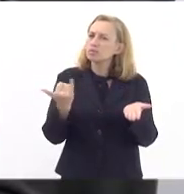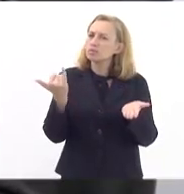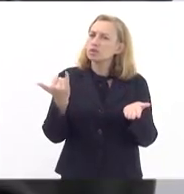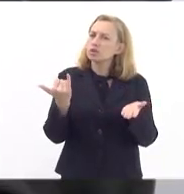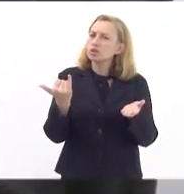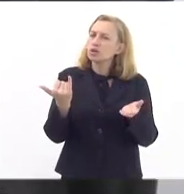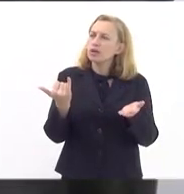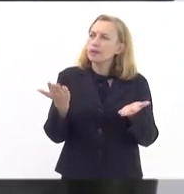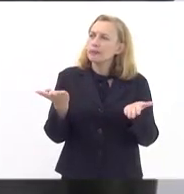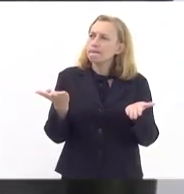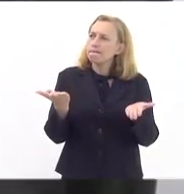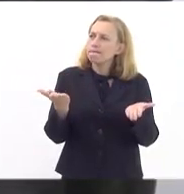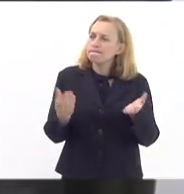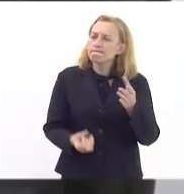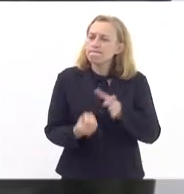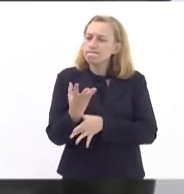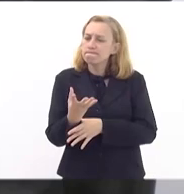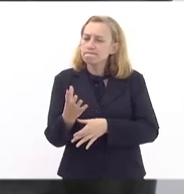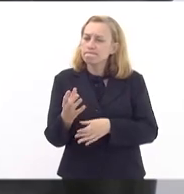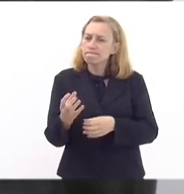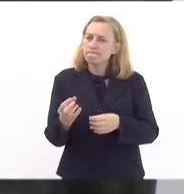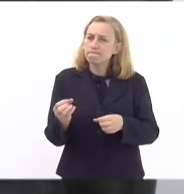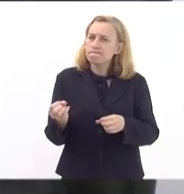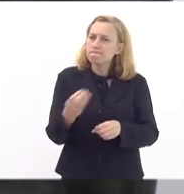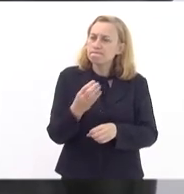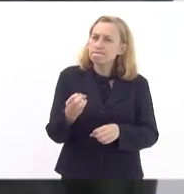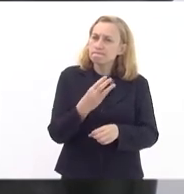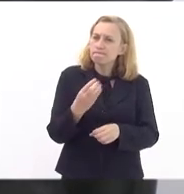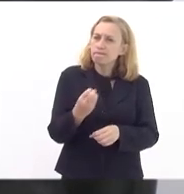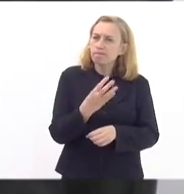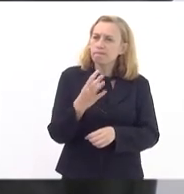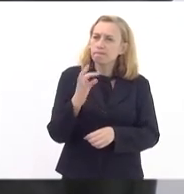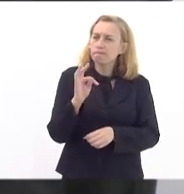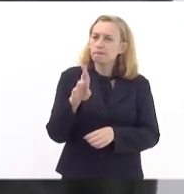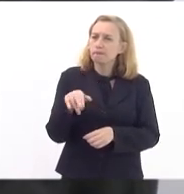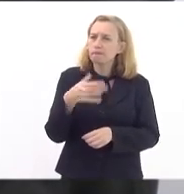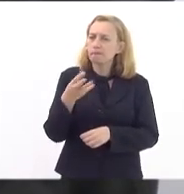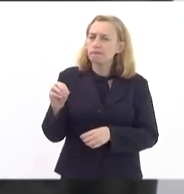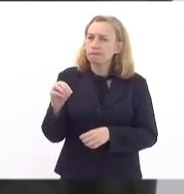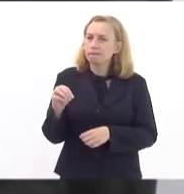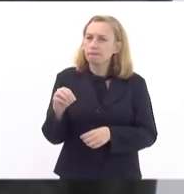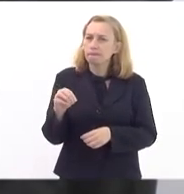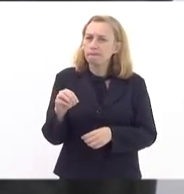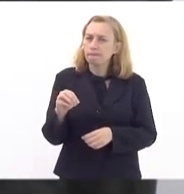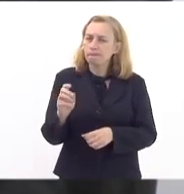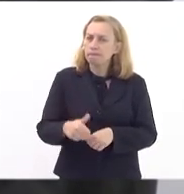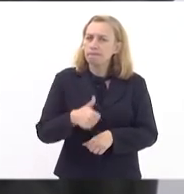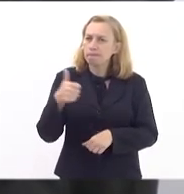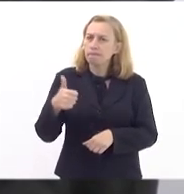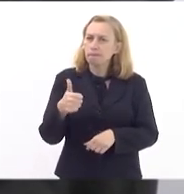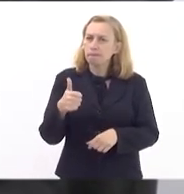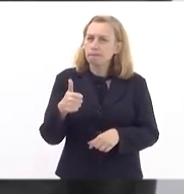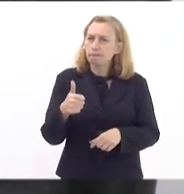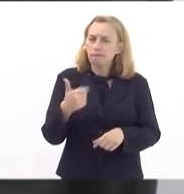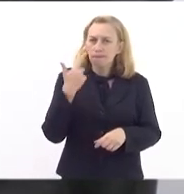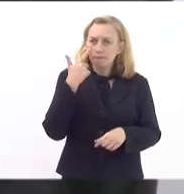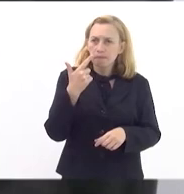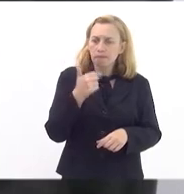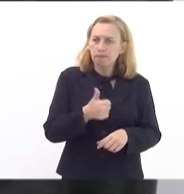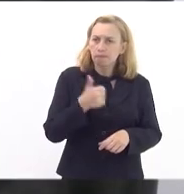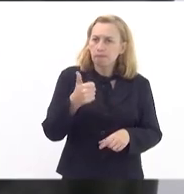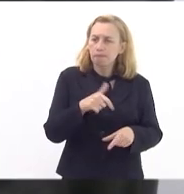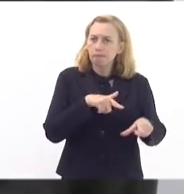fazer uma é possível é criar novas e titulações como vocês estão falando aí para categorizar melhores de lido para